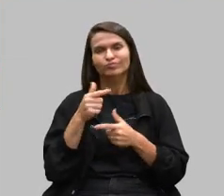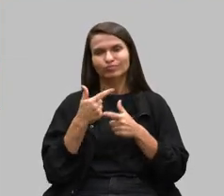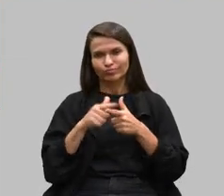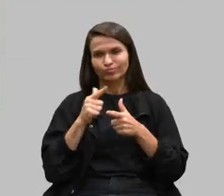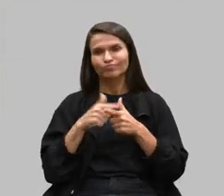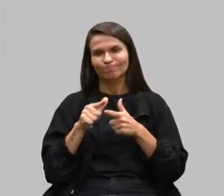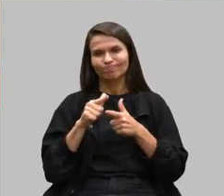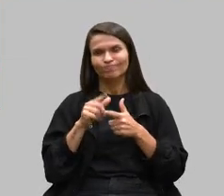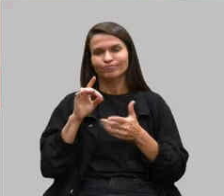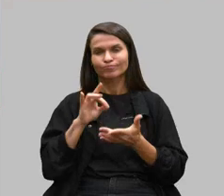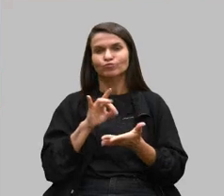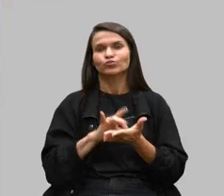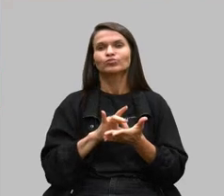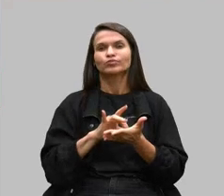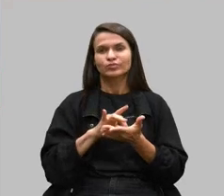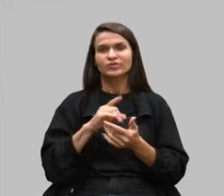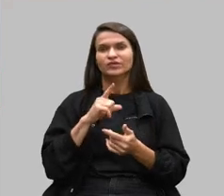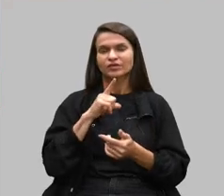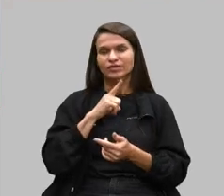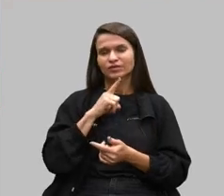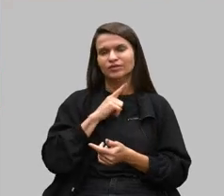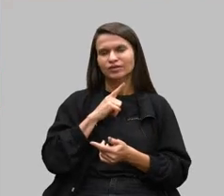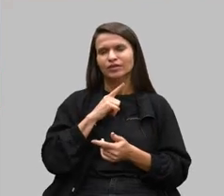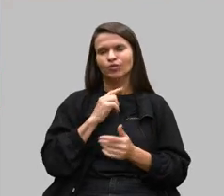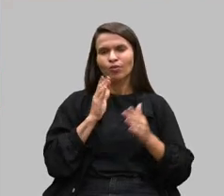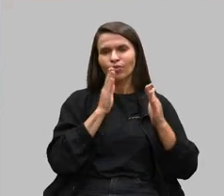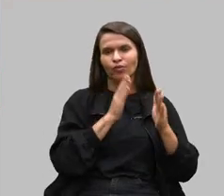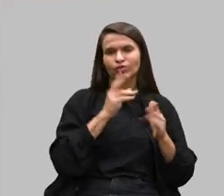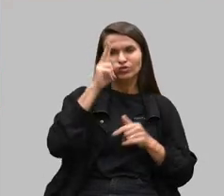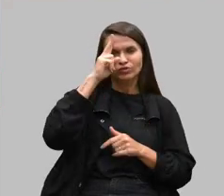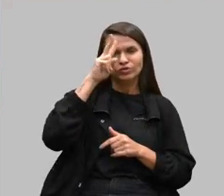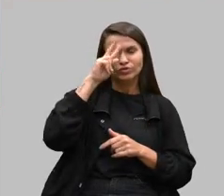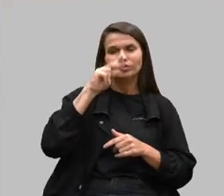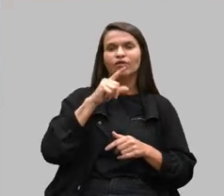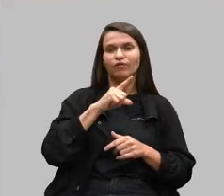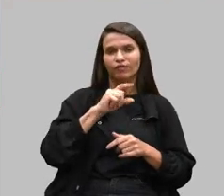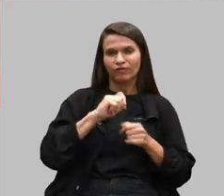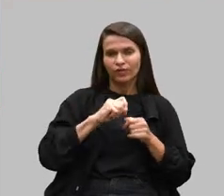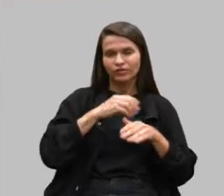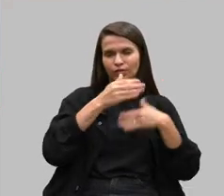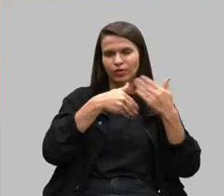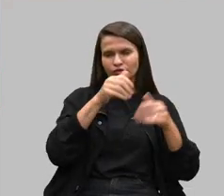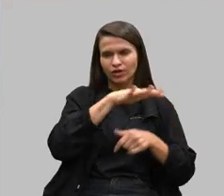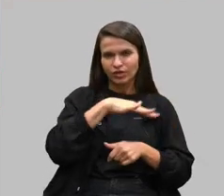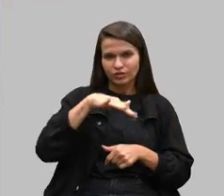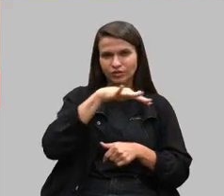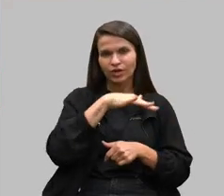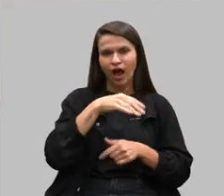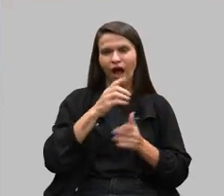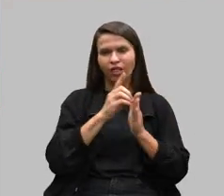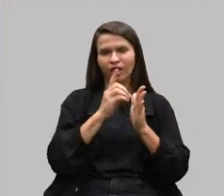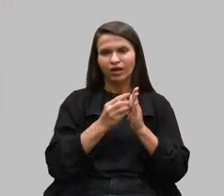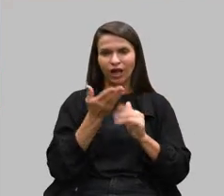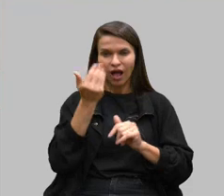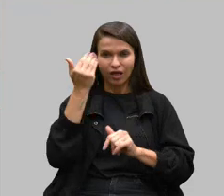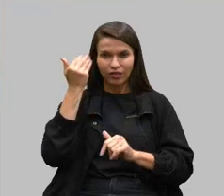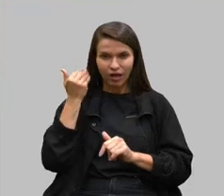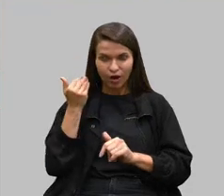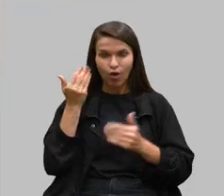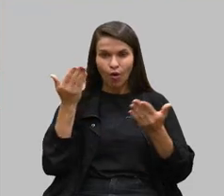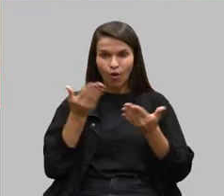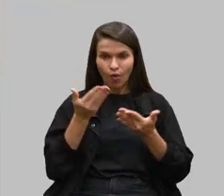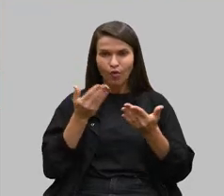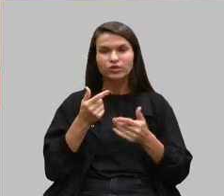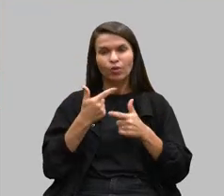estrangulado se por um lado historicamente essa Rodovia fez o progresso de toda a região há décadas atrás e hoje se torna